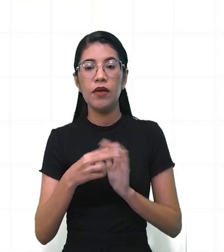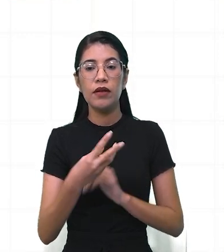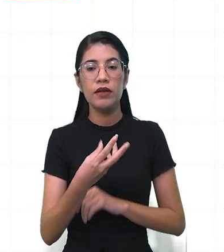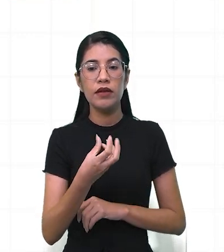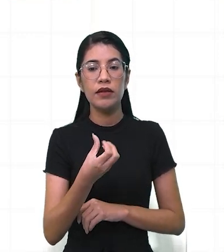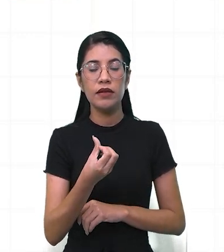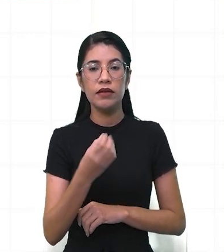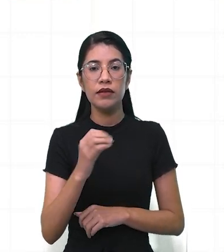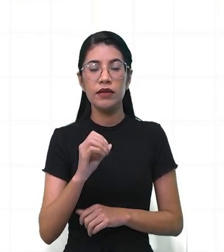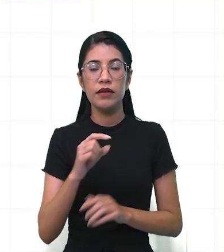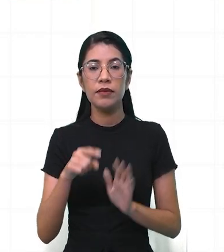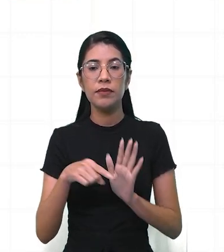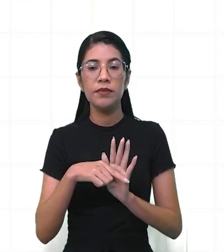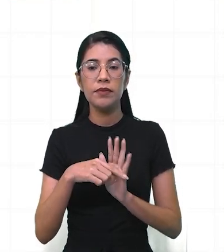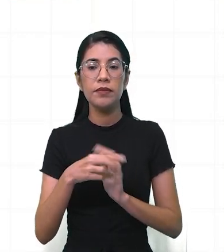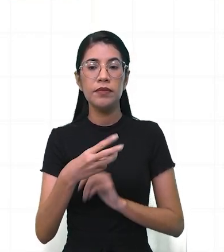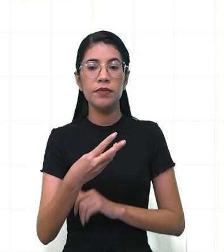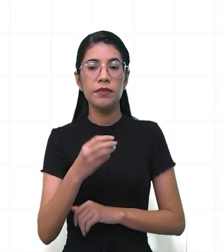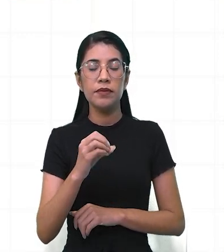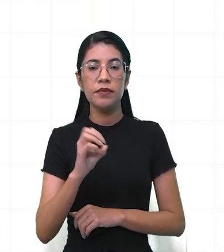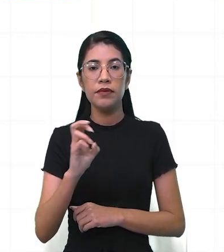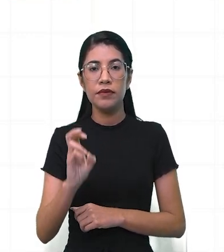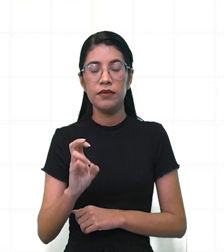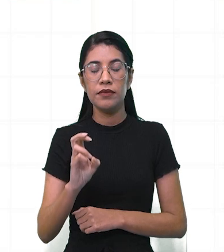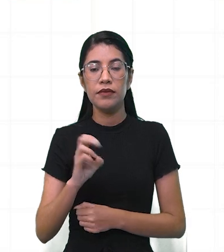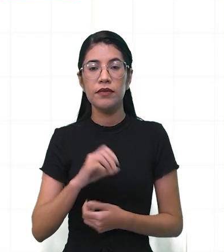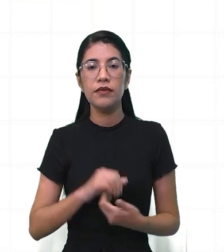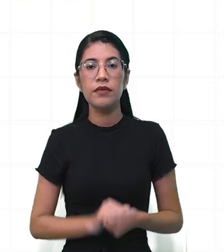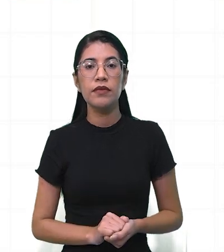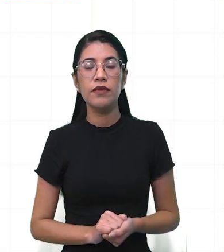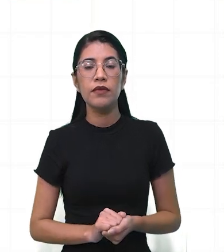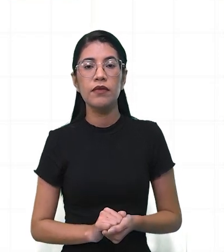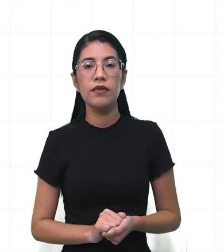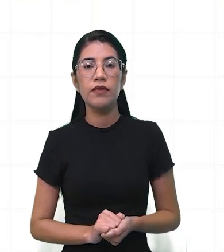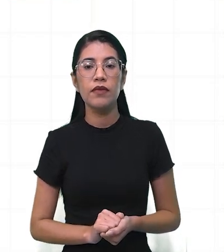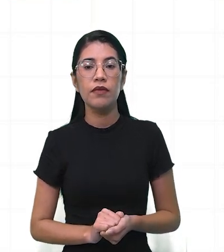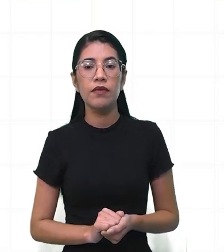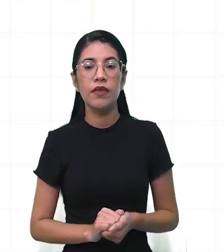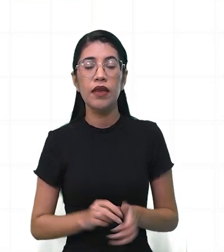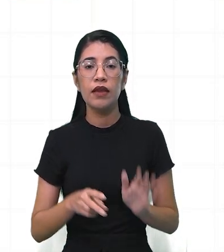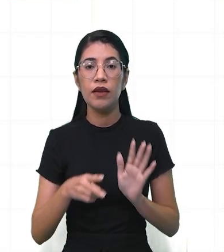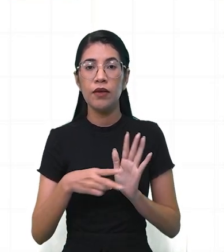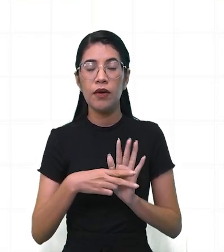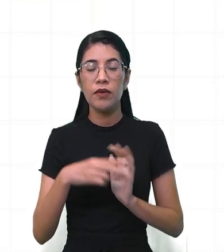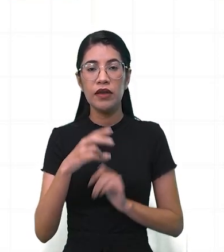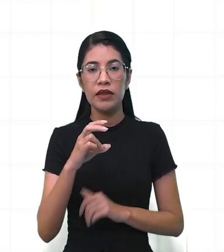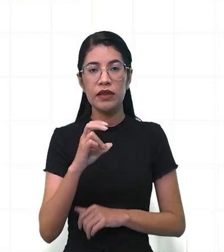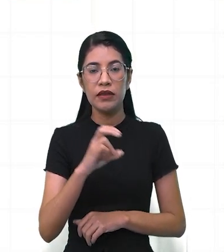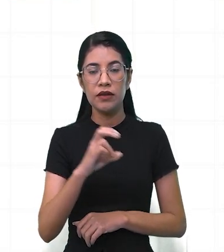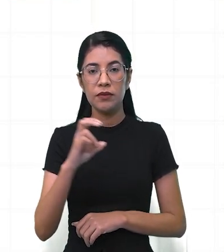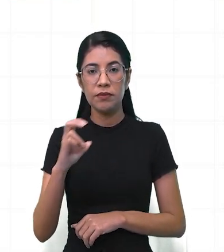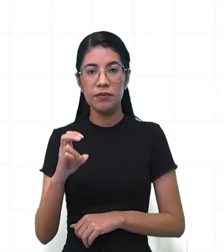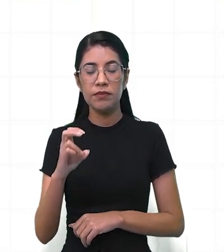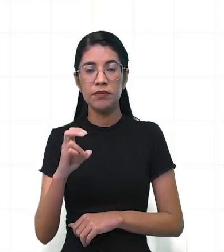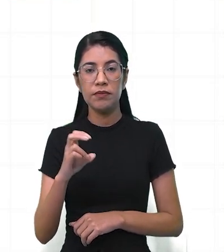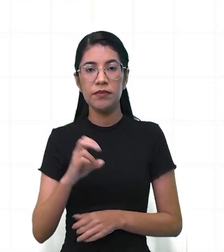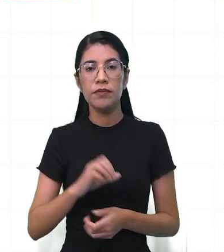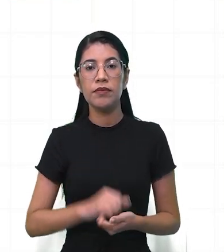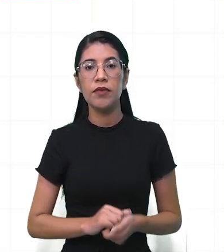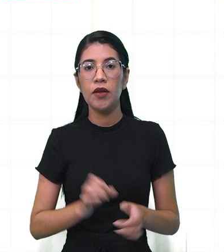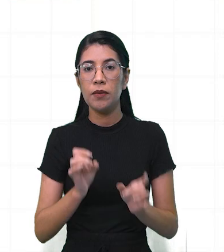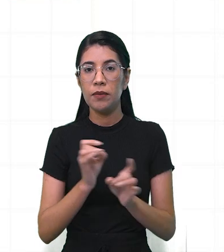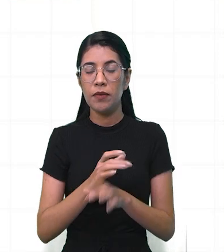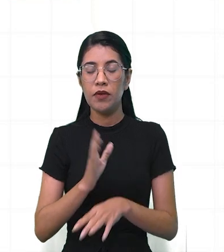360 menos 305. E isso dá um resultado de 55 graus. Então,